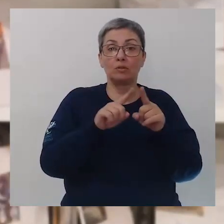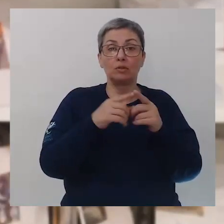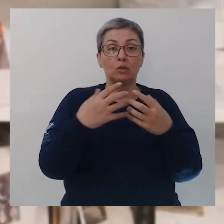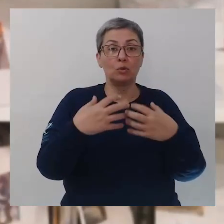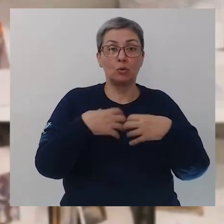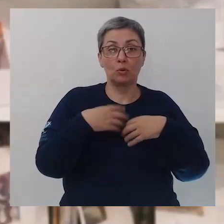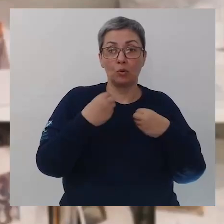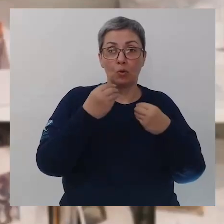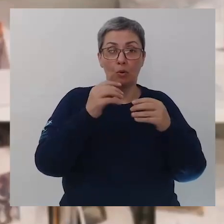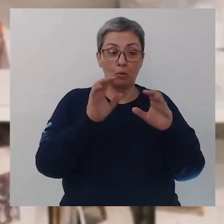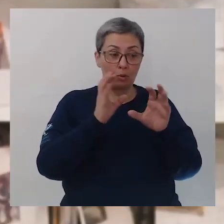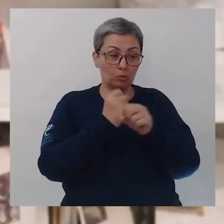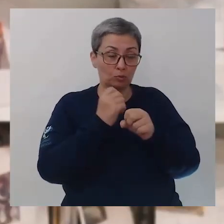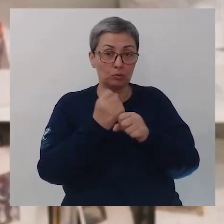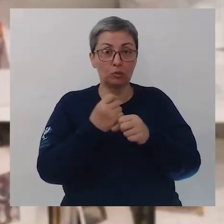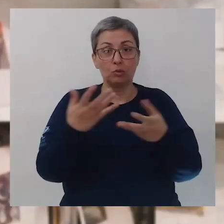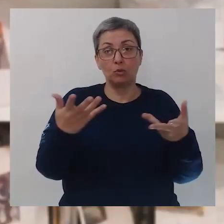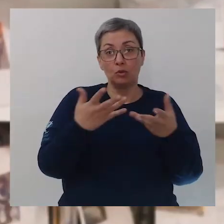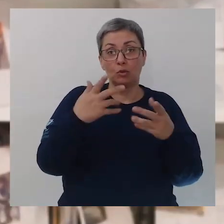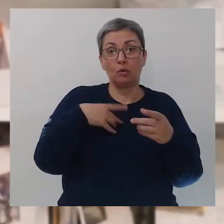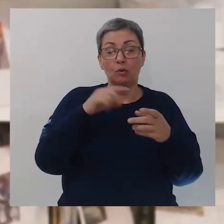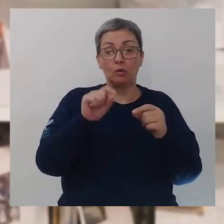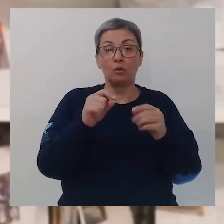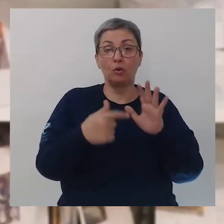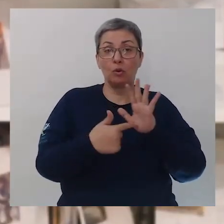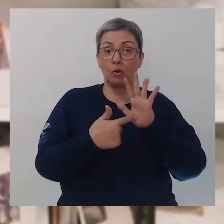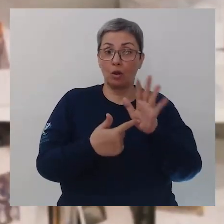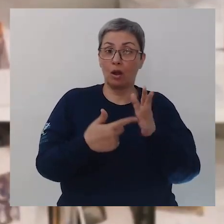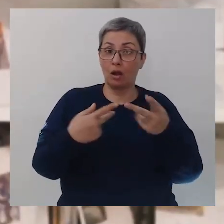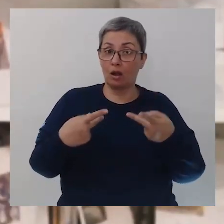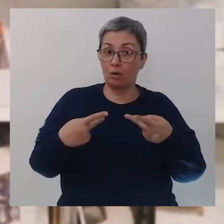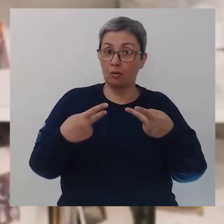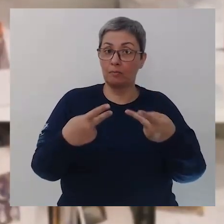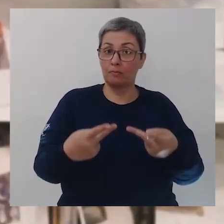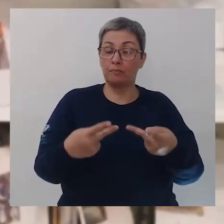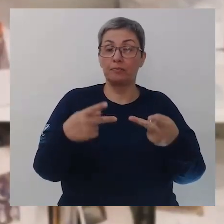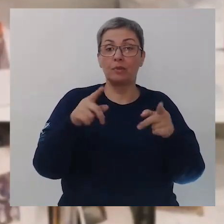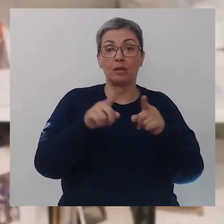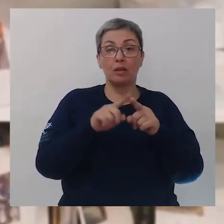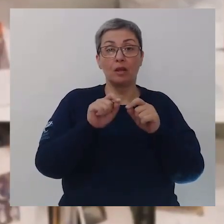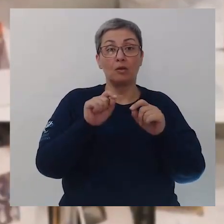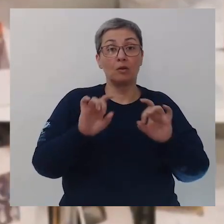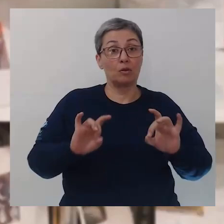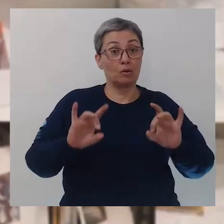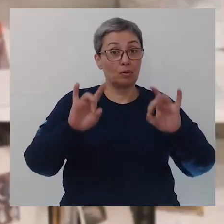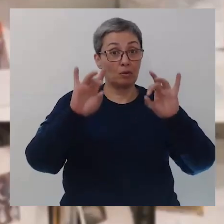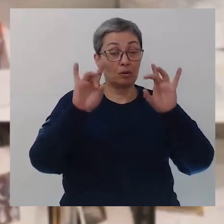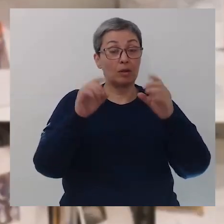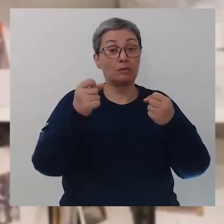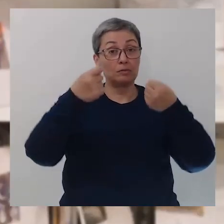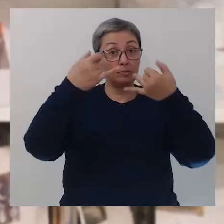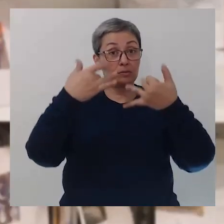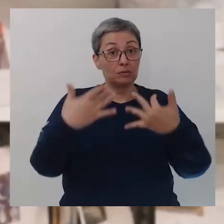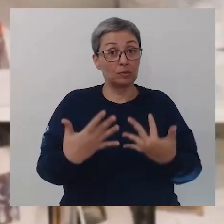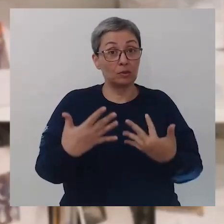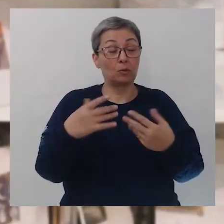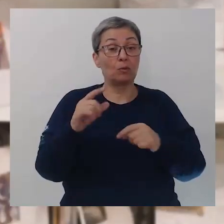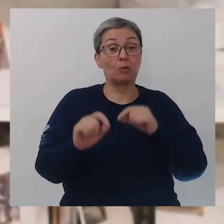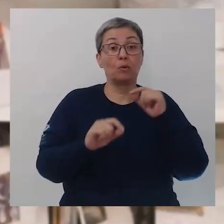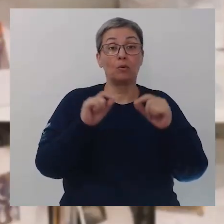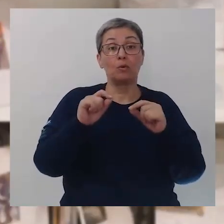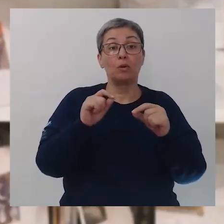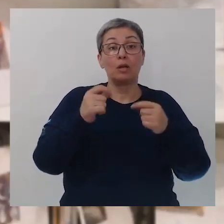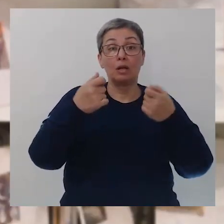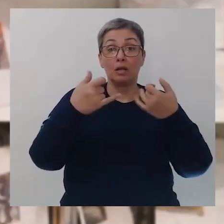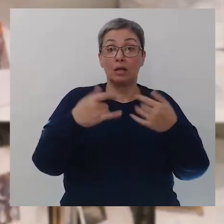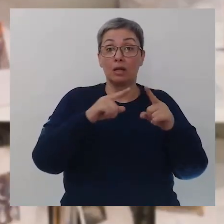forma de construir, só que hoje eu vou trazer aqui uma convidada especial para explicar para vocês um